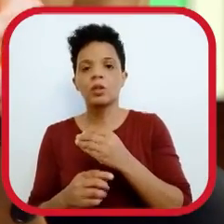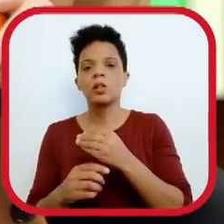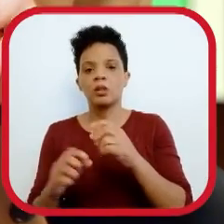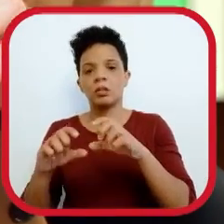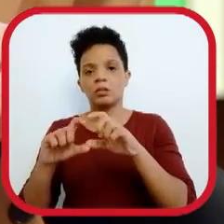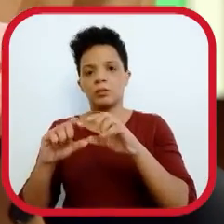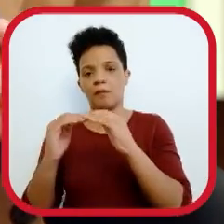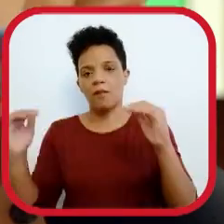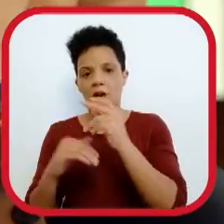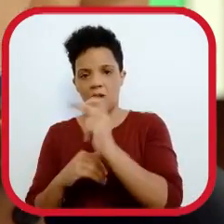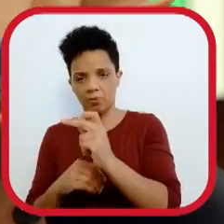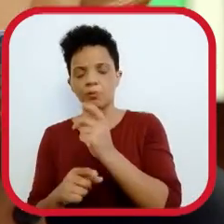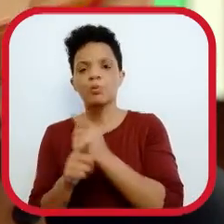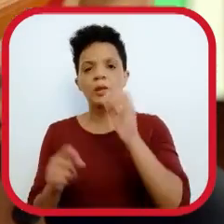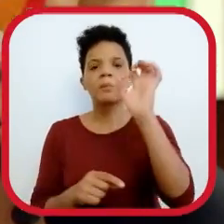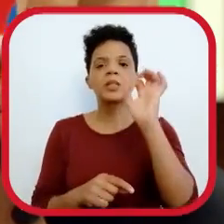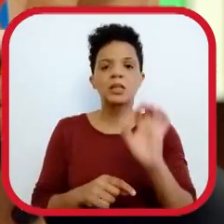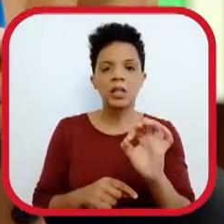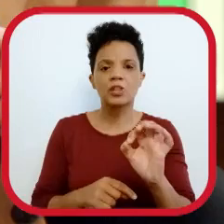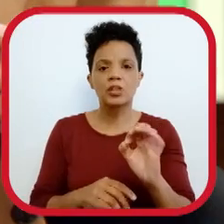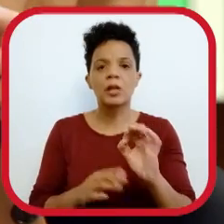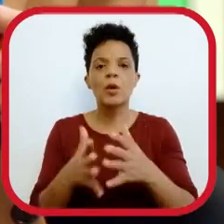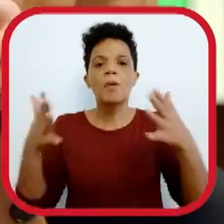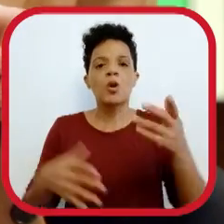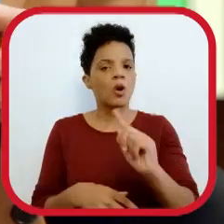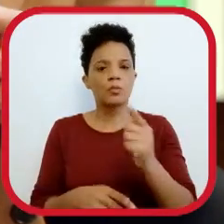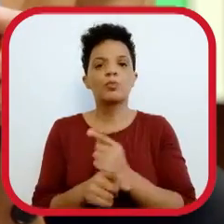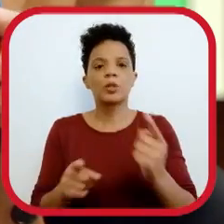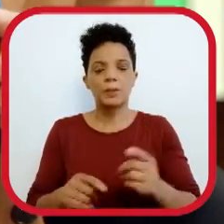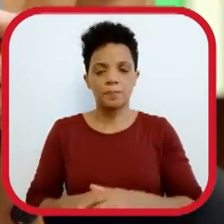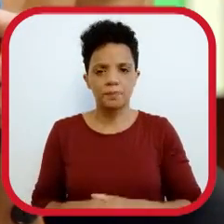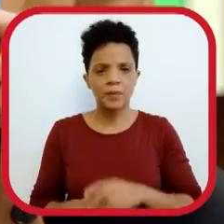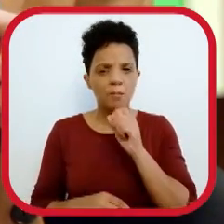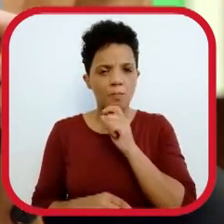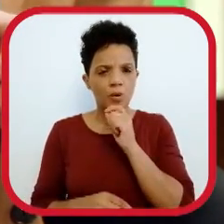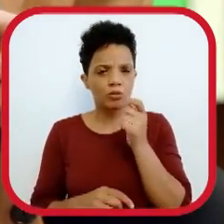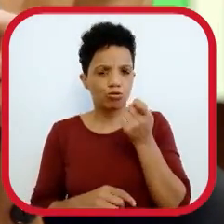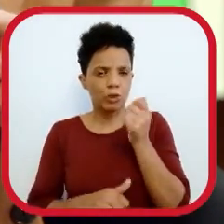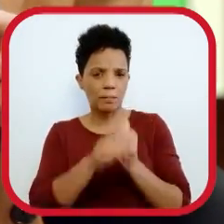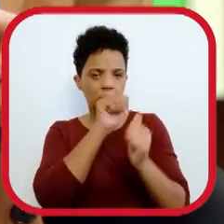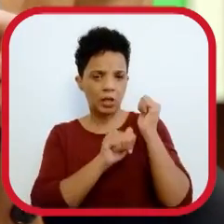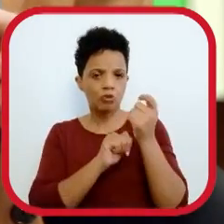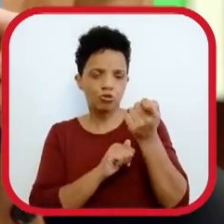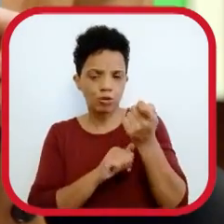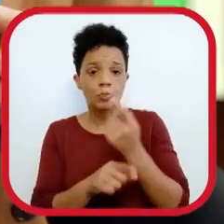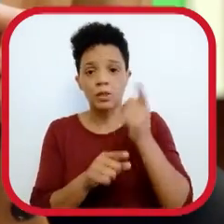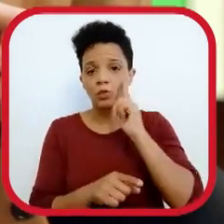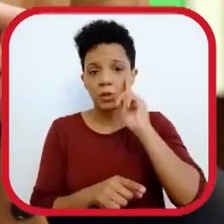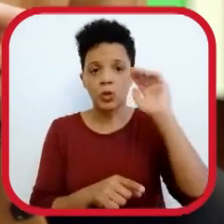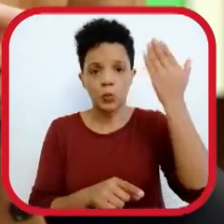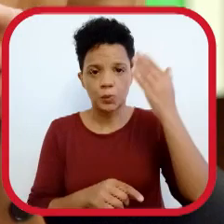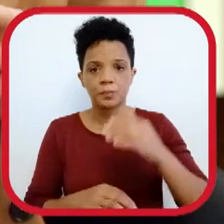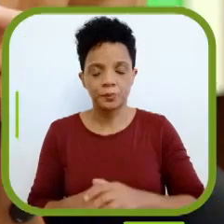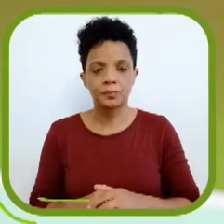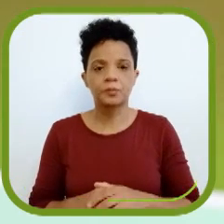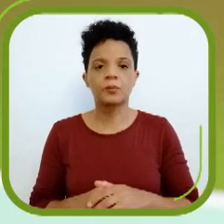alunos do escalão A. Susana, porquê que esta percentagem não é mais elevada? Eu queria só voltar ao ponto da meritocracia, que